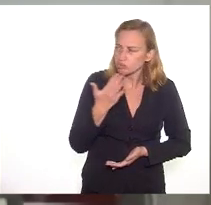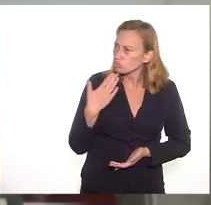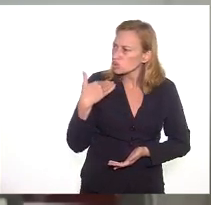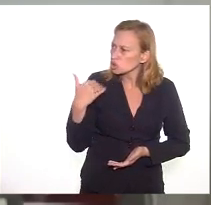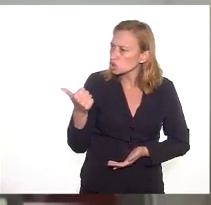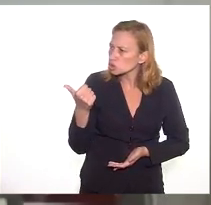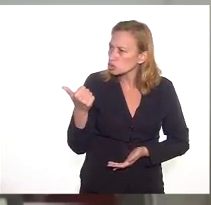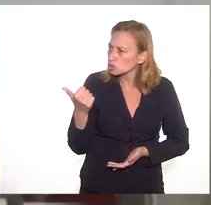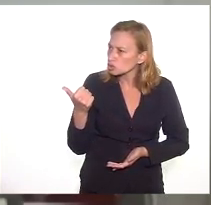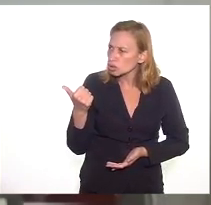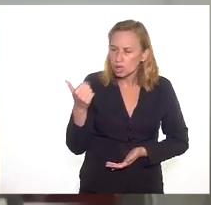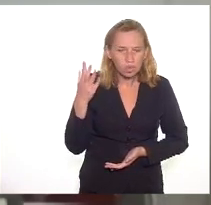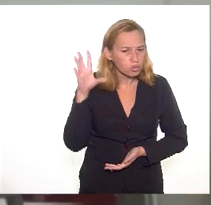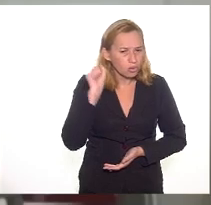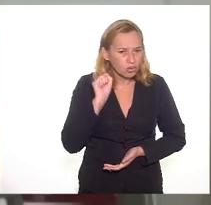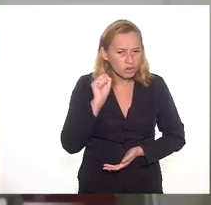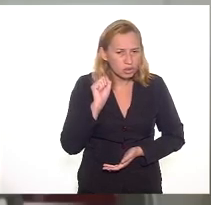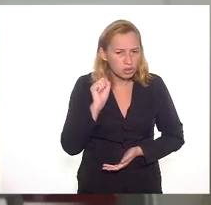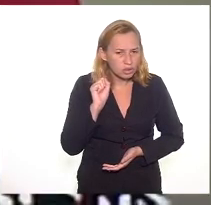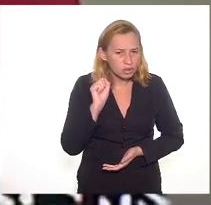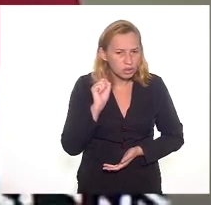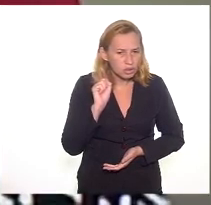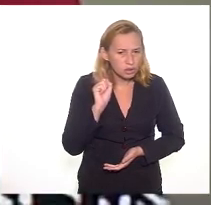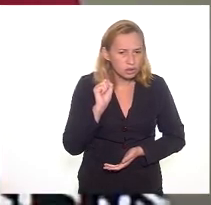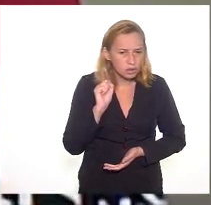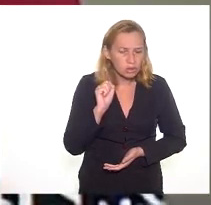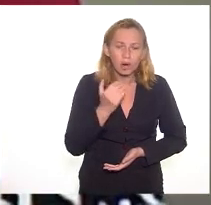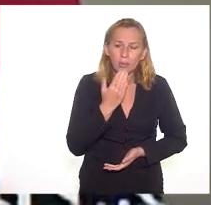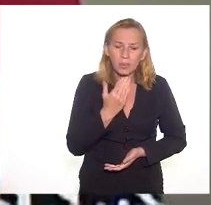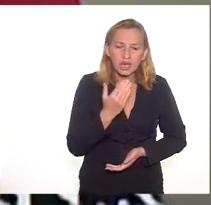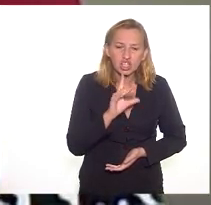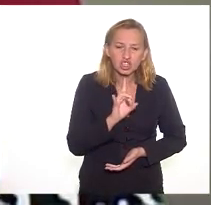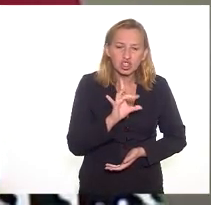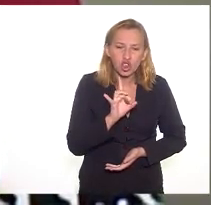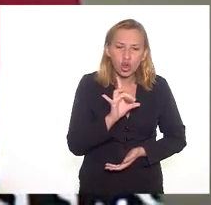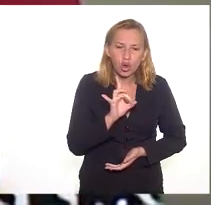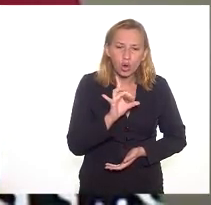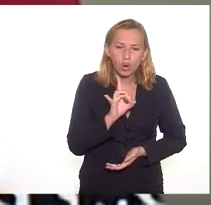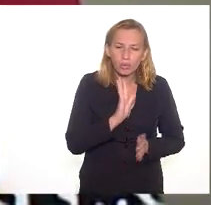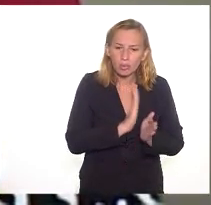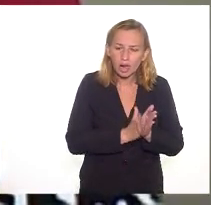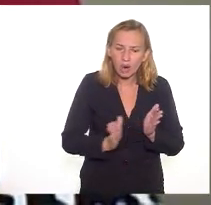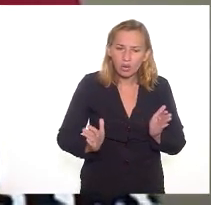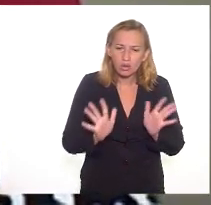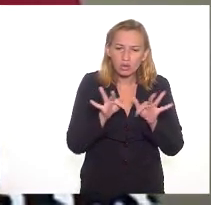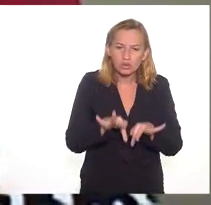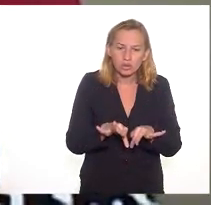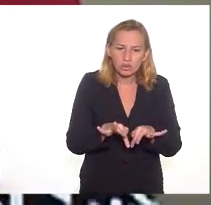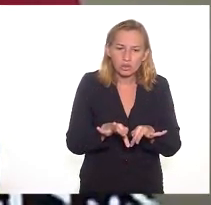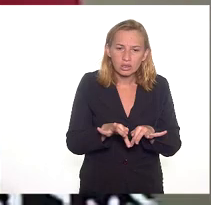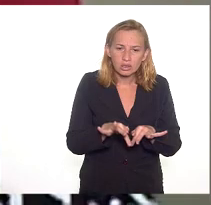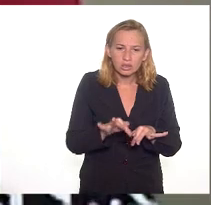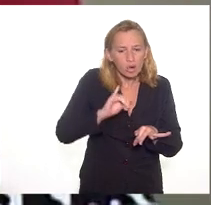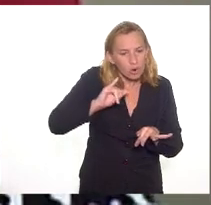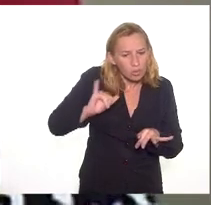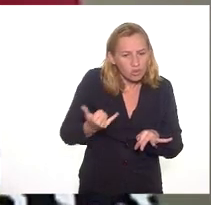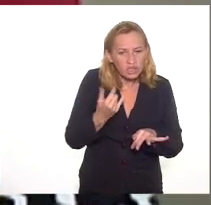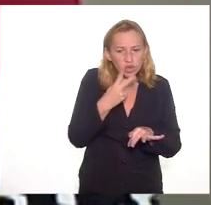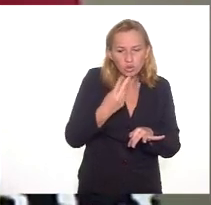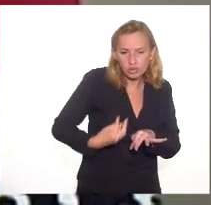eu estava distraído e não ouvi. Pedi só para fazer uma, pela ordem, ao final, aproveitando